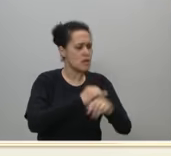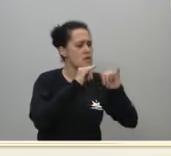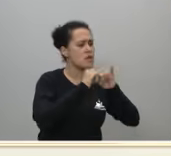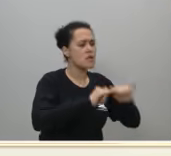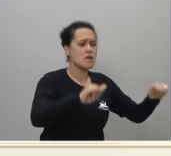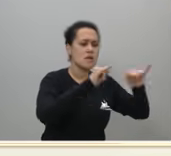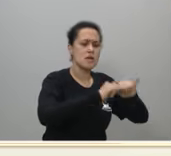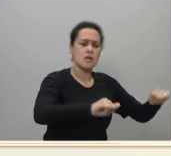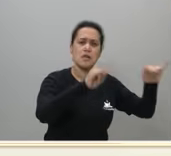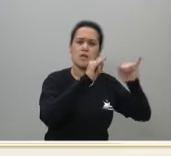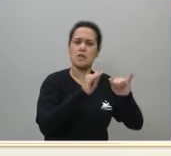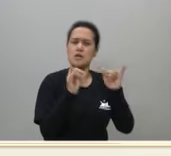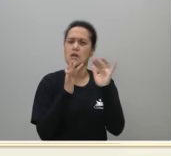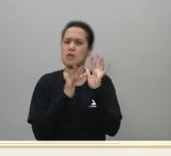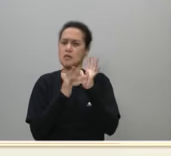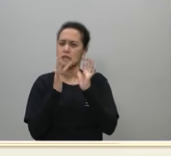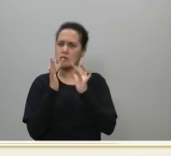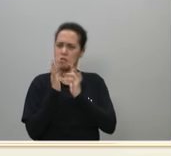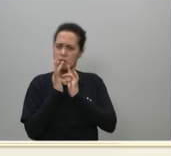Unânimes